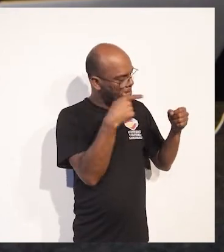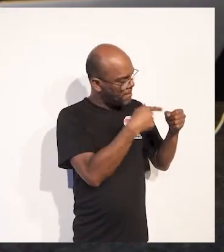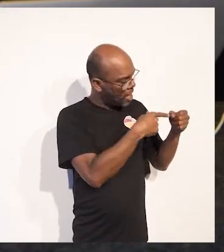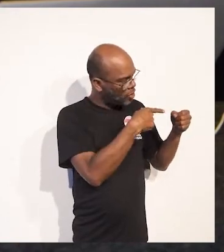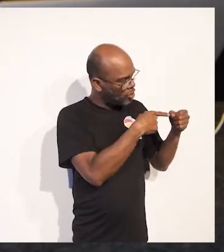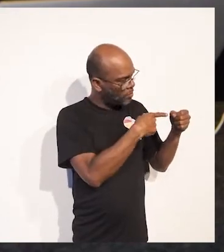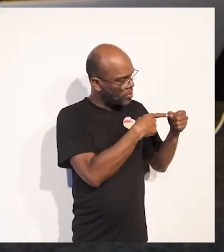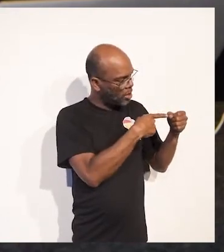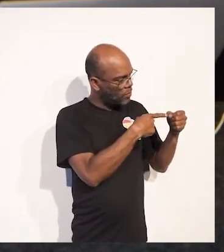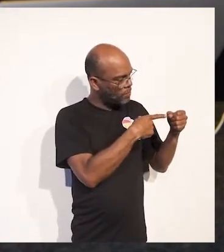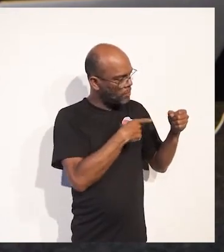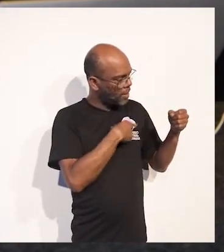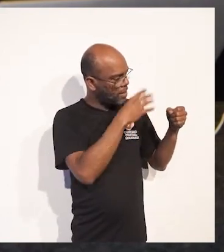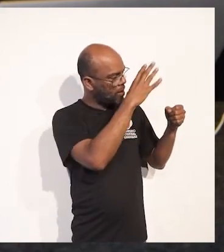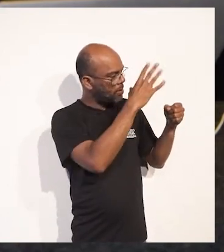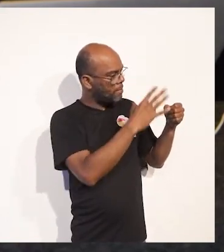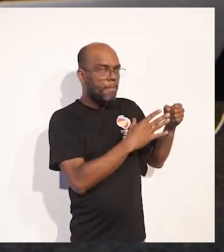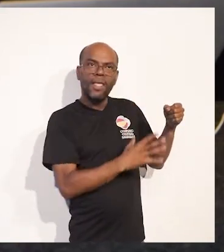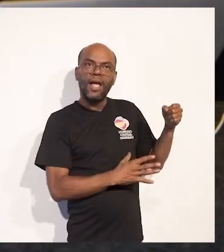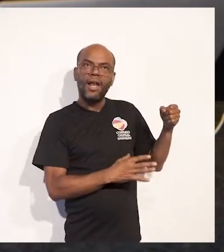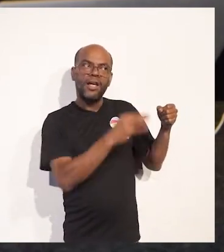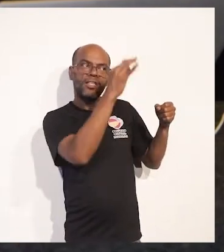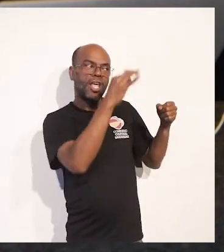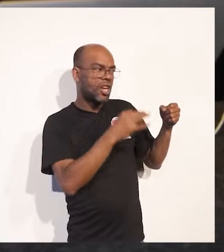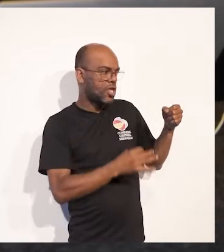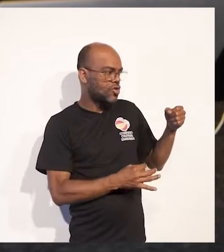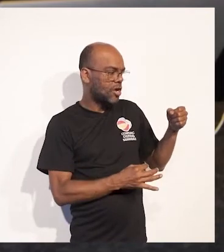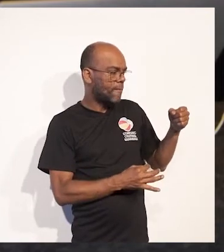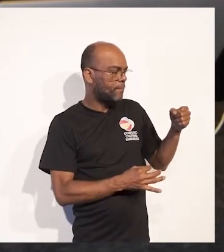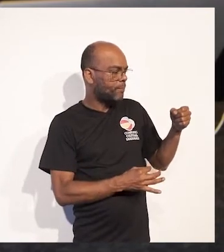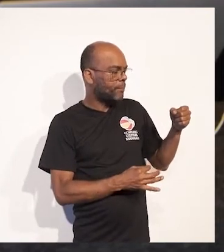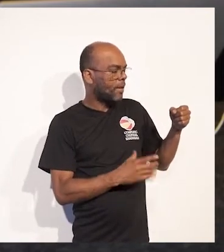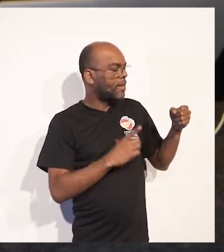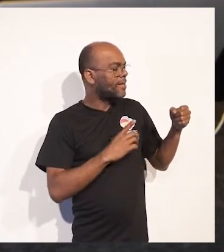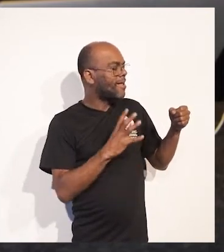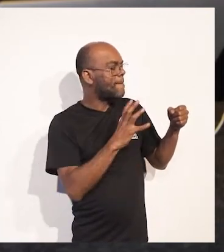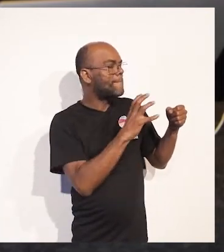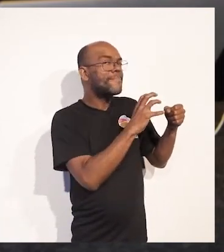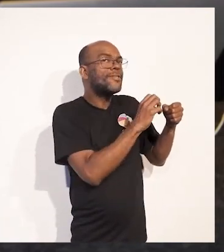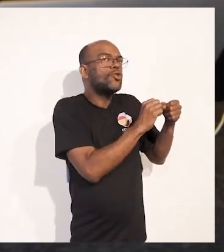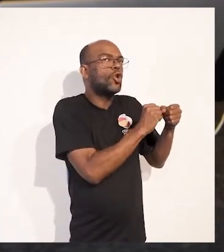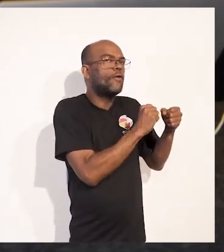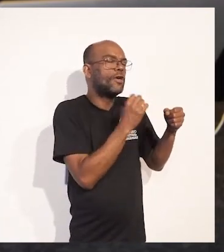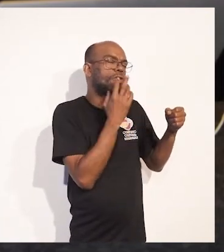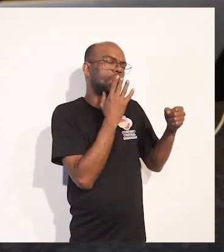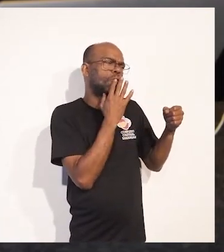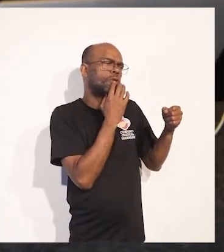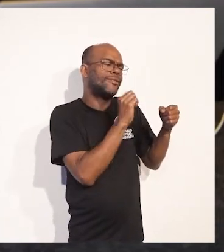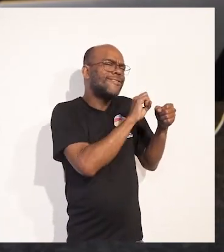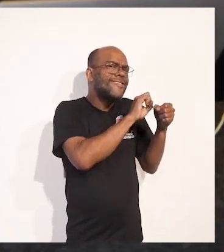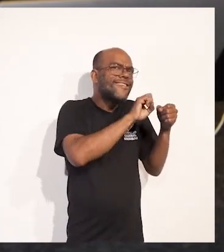Esse objeto ele tem a característica de absorver todas as outras cores e refletir a